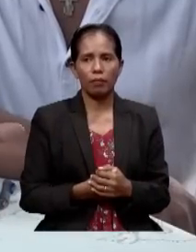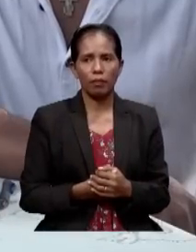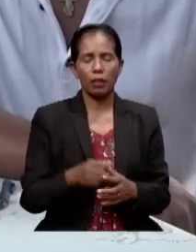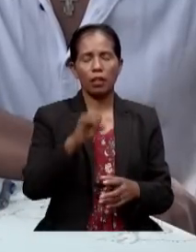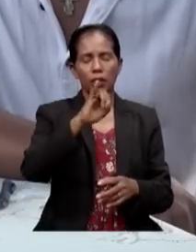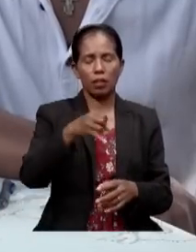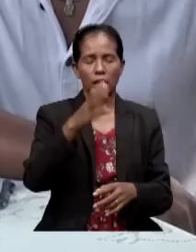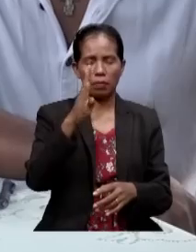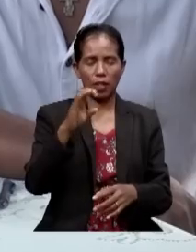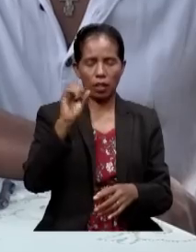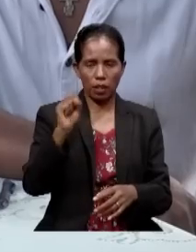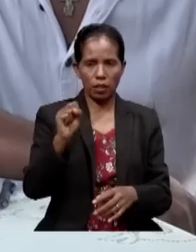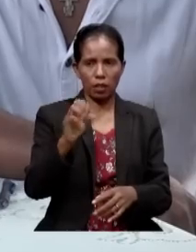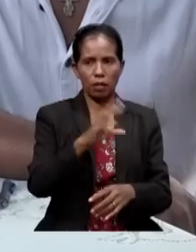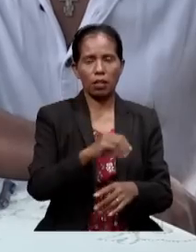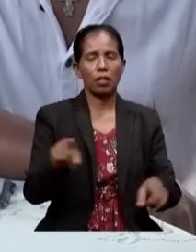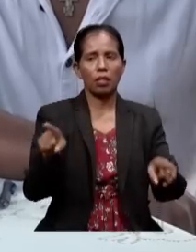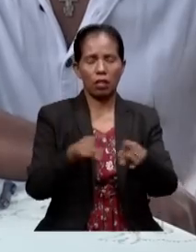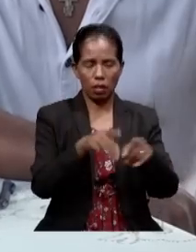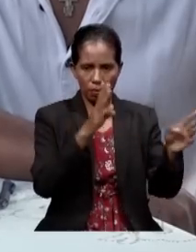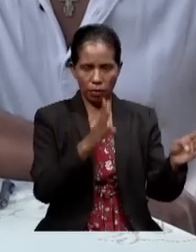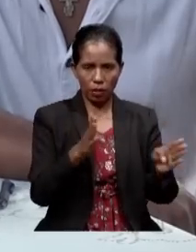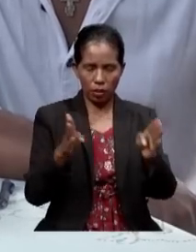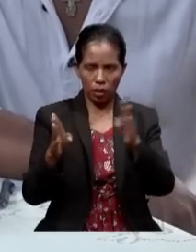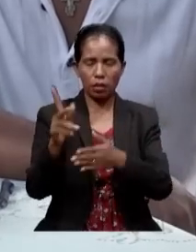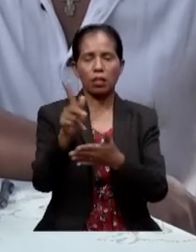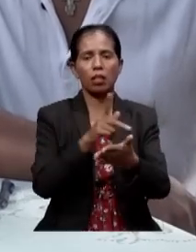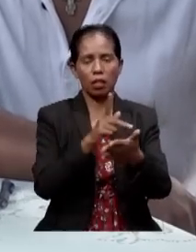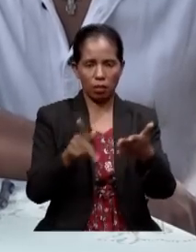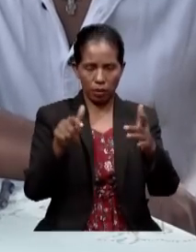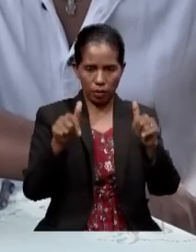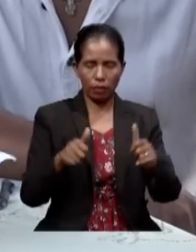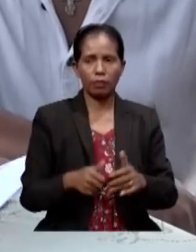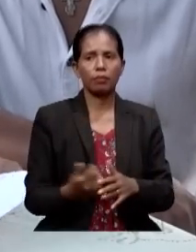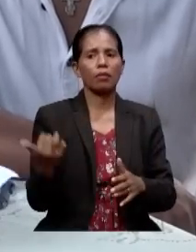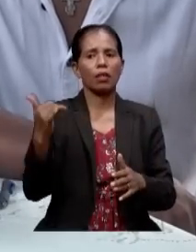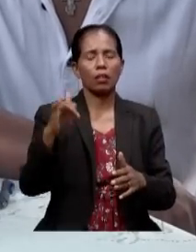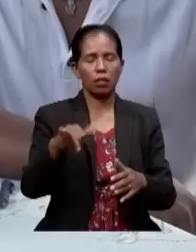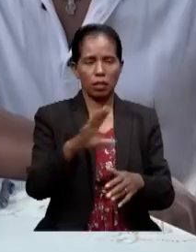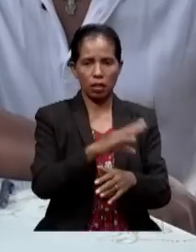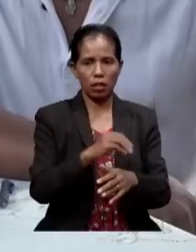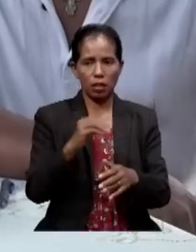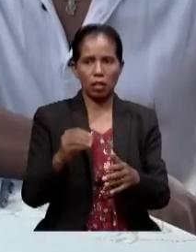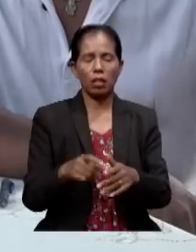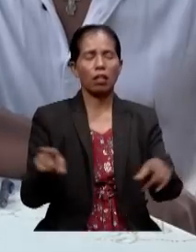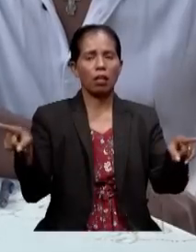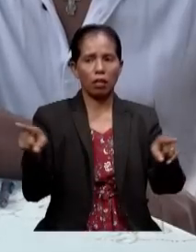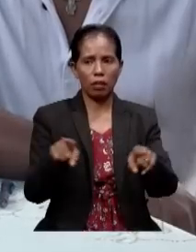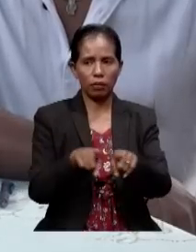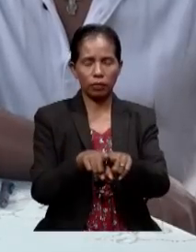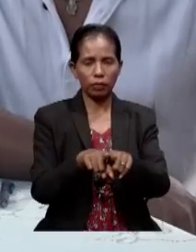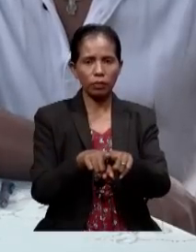JBS Hanesan Muslezado bagi proses krimi dan ne. Entau sira ni puji saung ne Hanesan